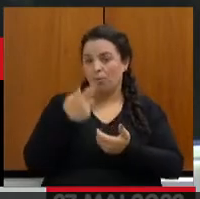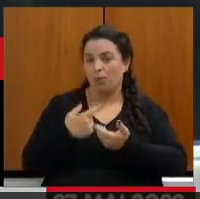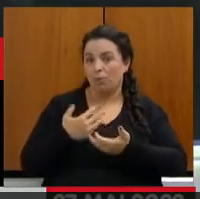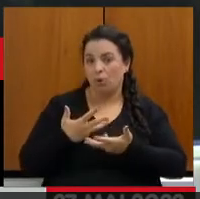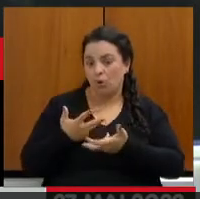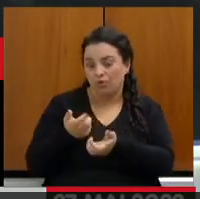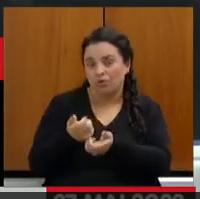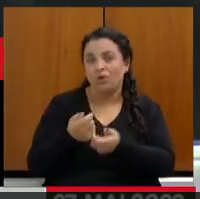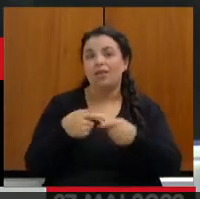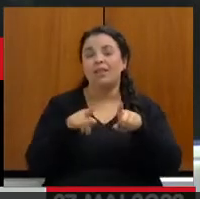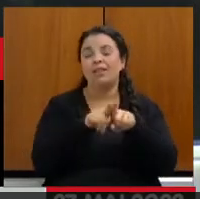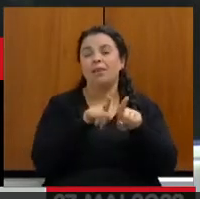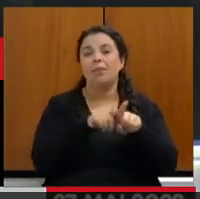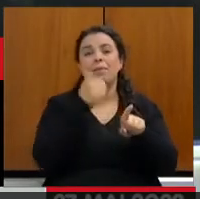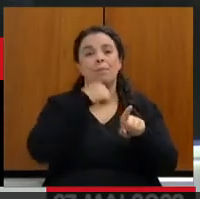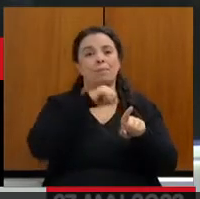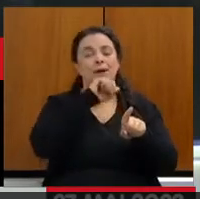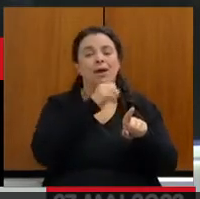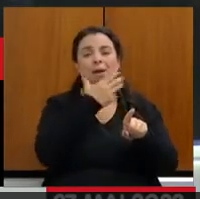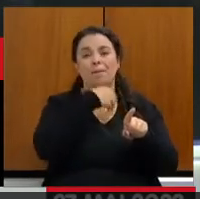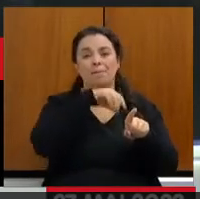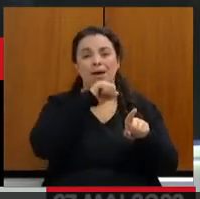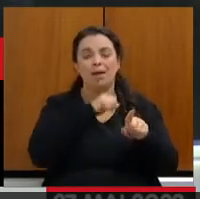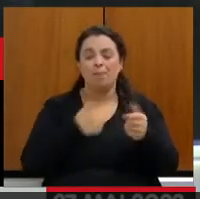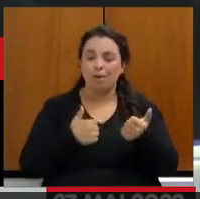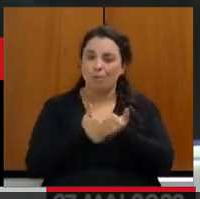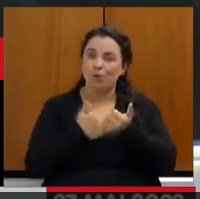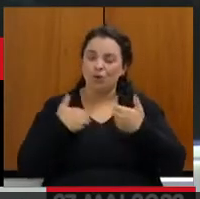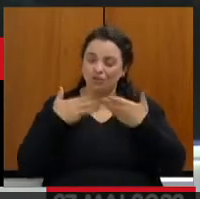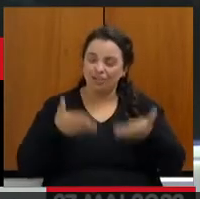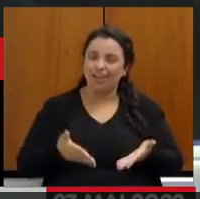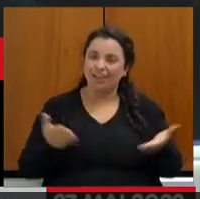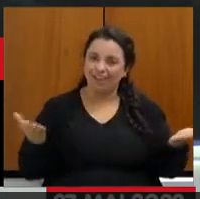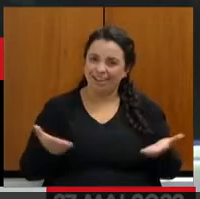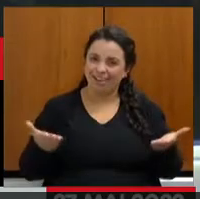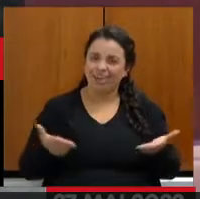pai por ter me apoiado a chegar até aqui obrigado